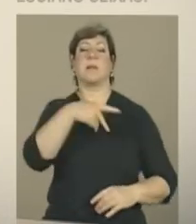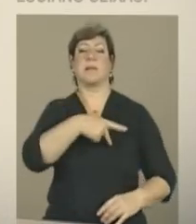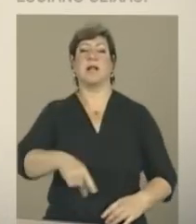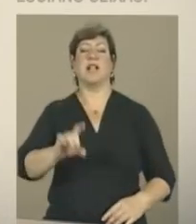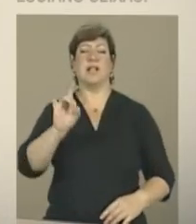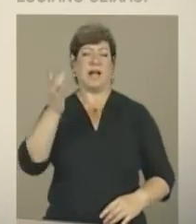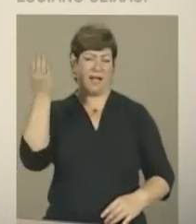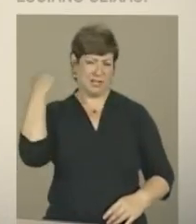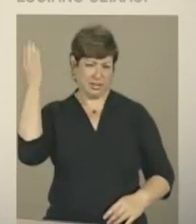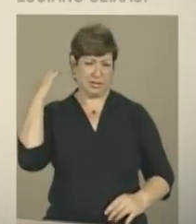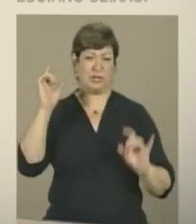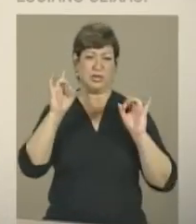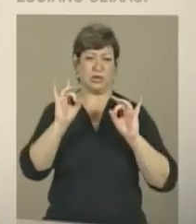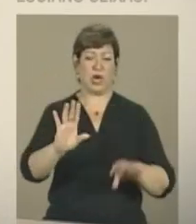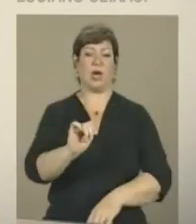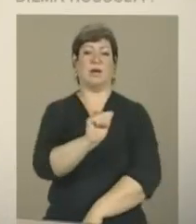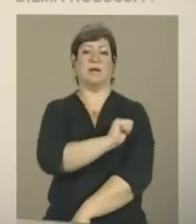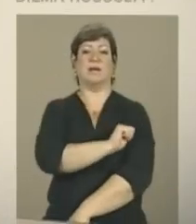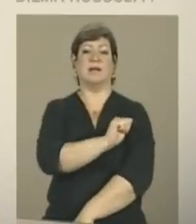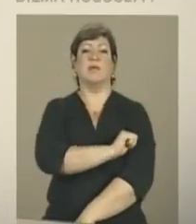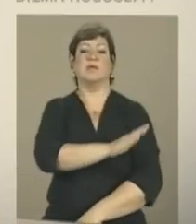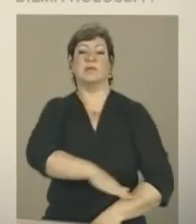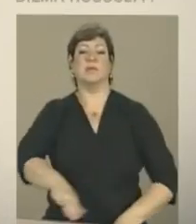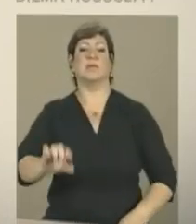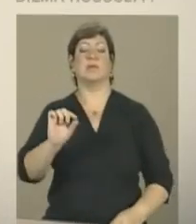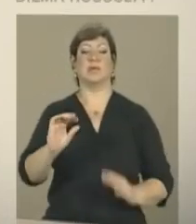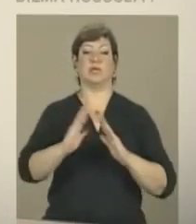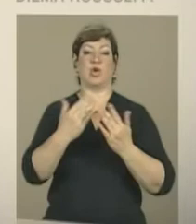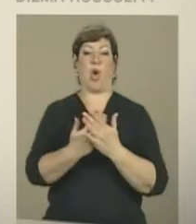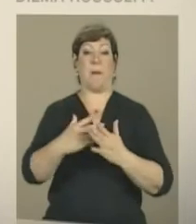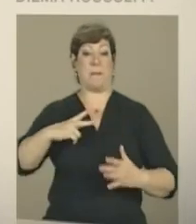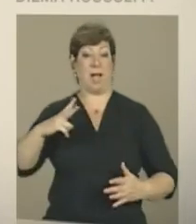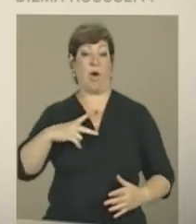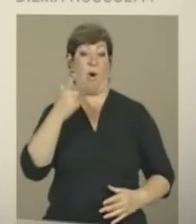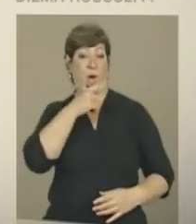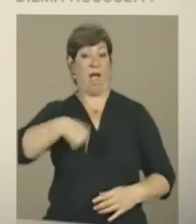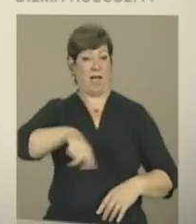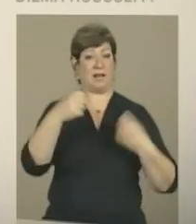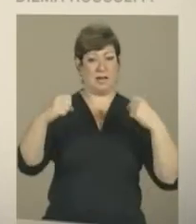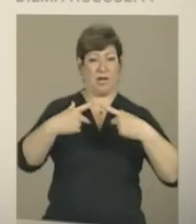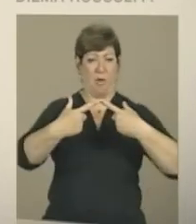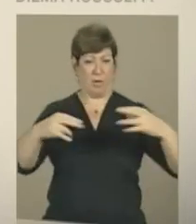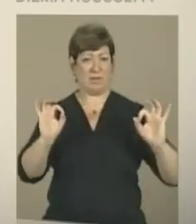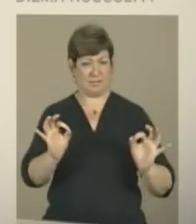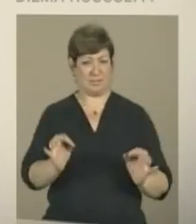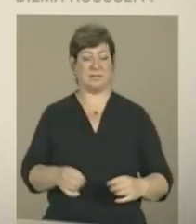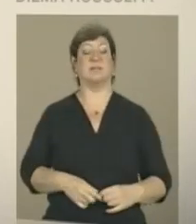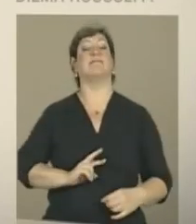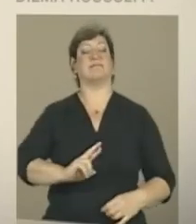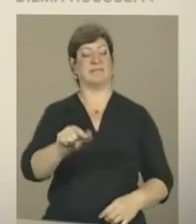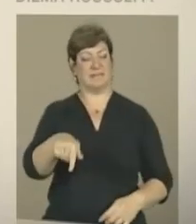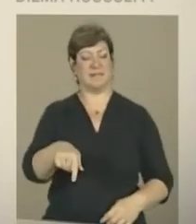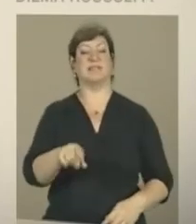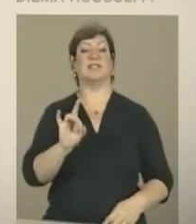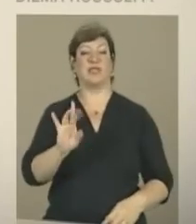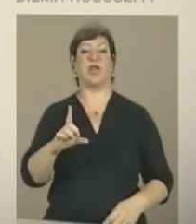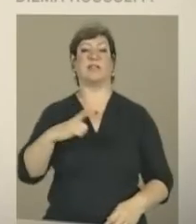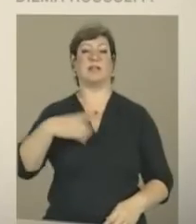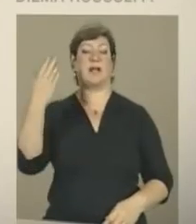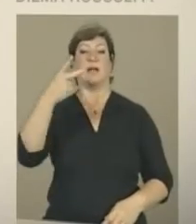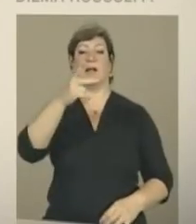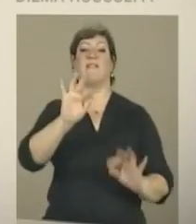escolas particulares tinham acesso Essas atividades é Luciana ter acesso à escola em tempo integral era mesmo privilégio